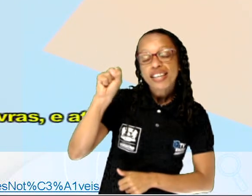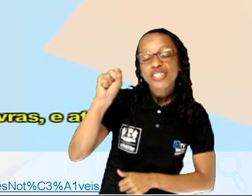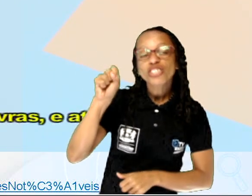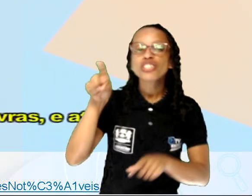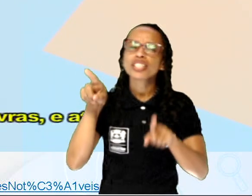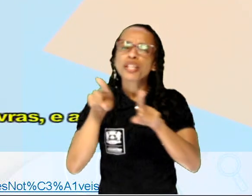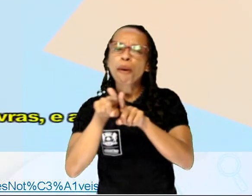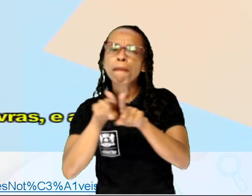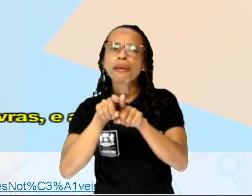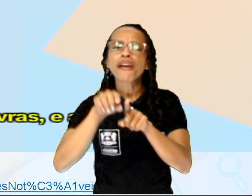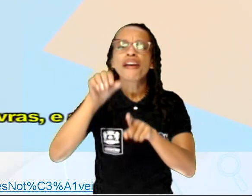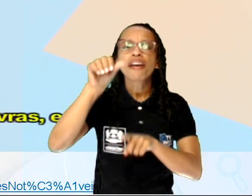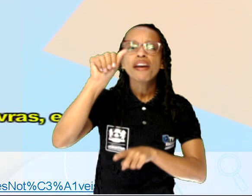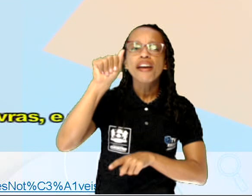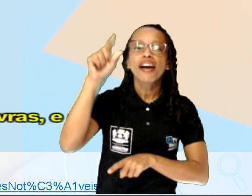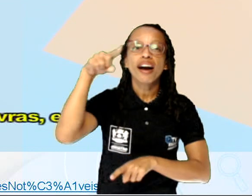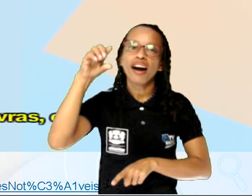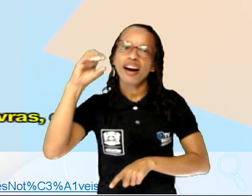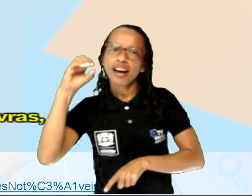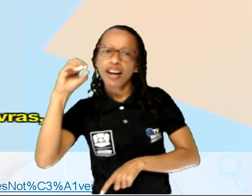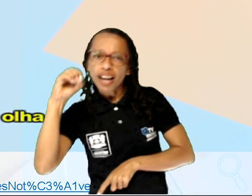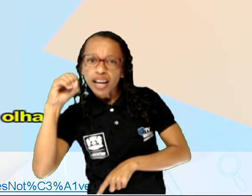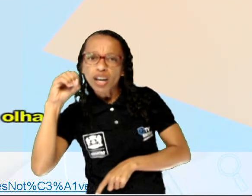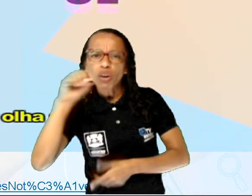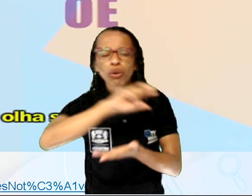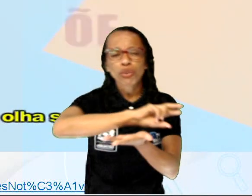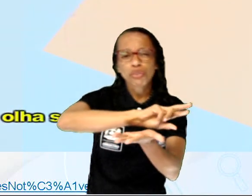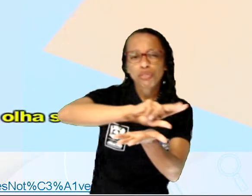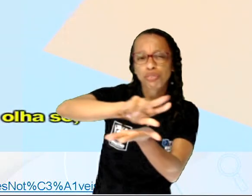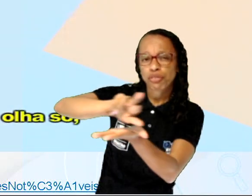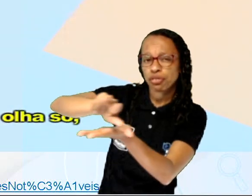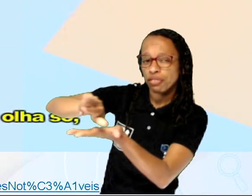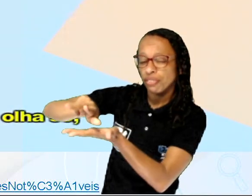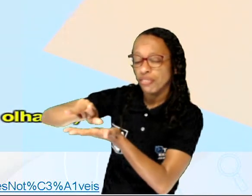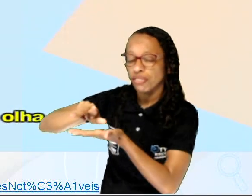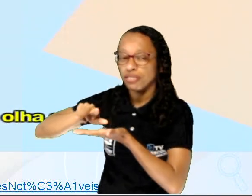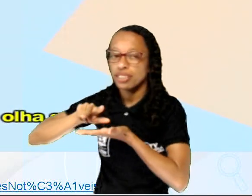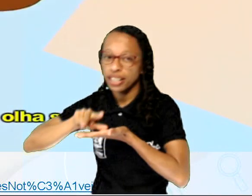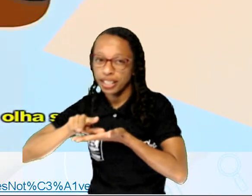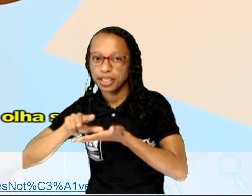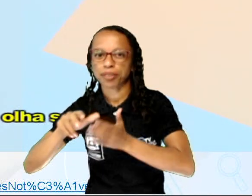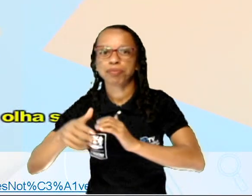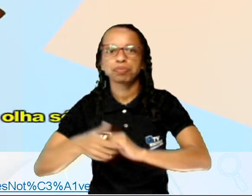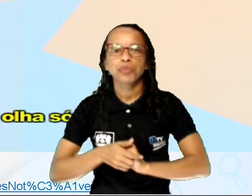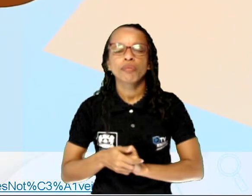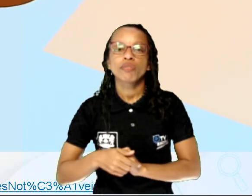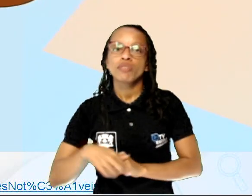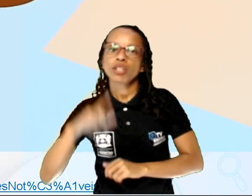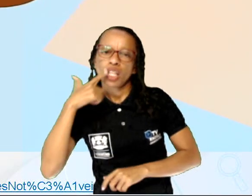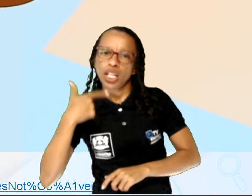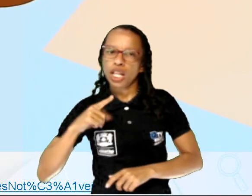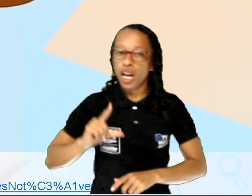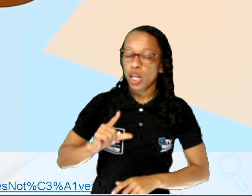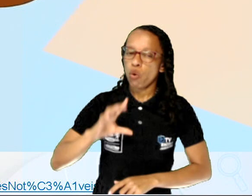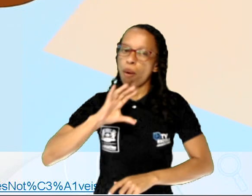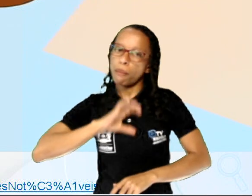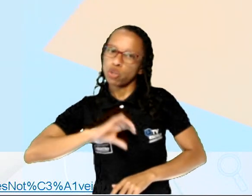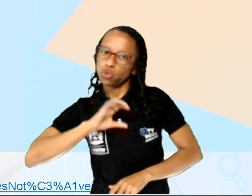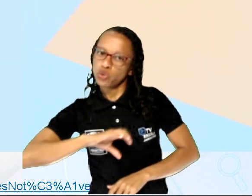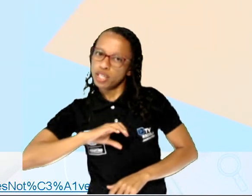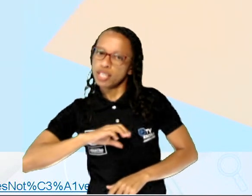língua portuguesa, temos muitas palavras e até nomes que levam esse tipo de acento. Olha só: